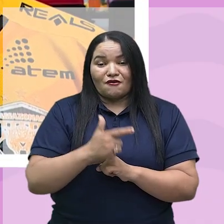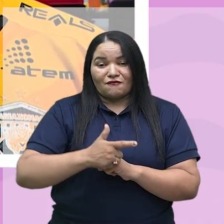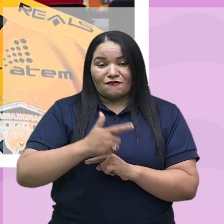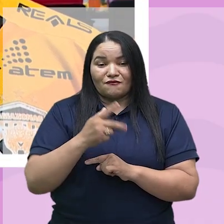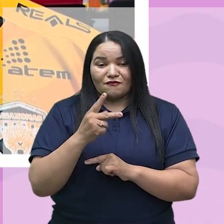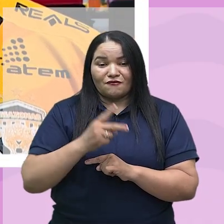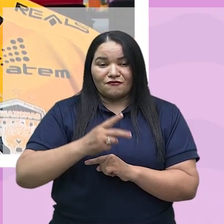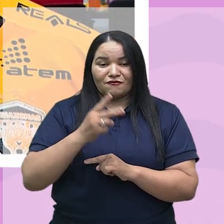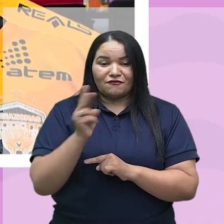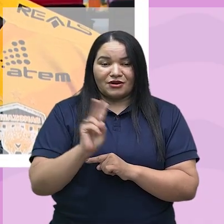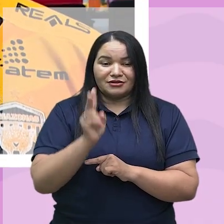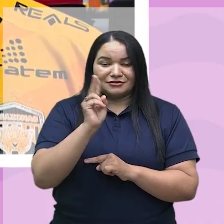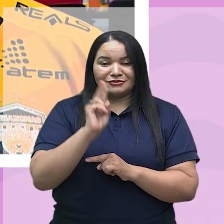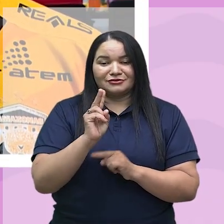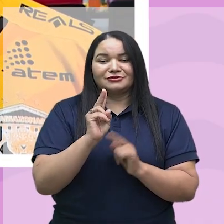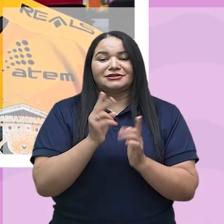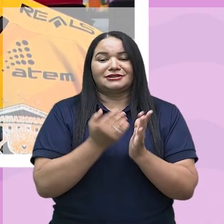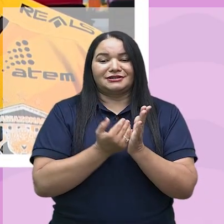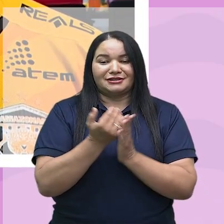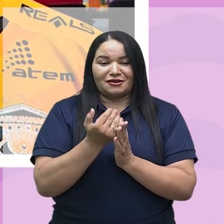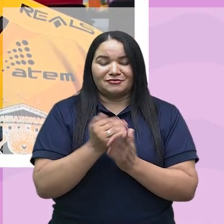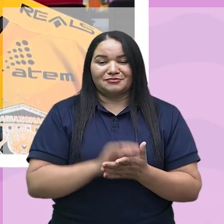o valor original, que o desconto vai ser maior.